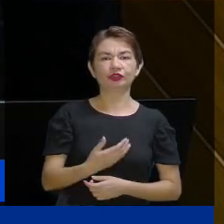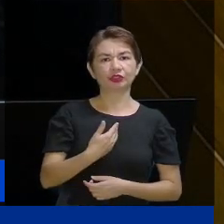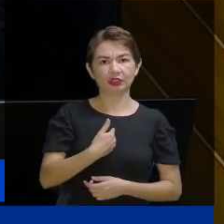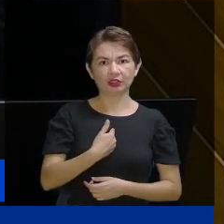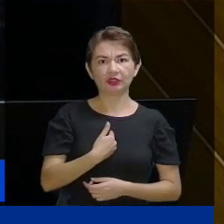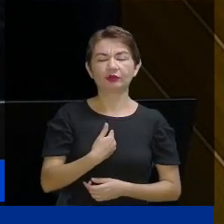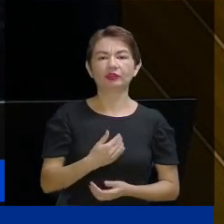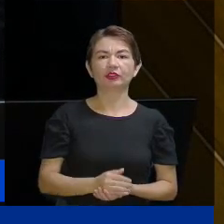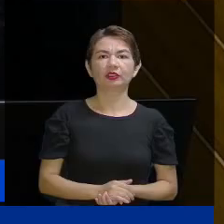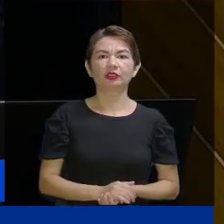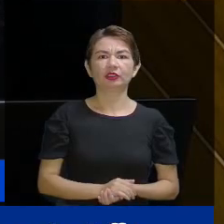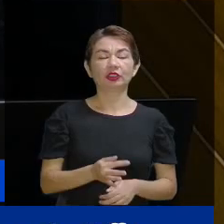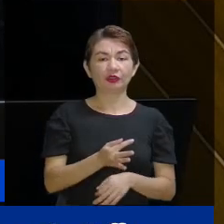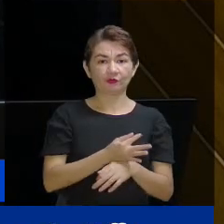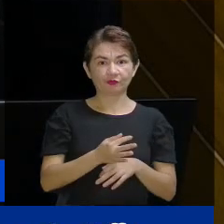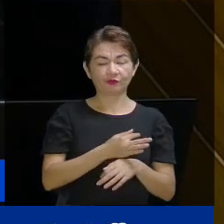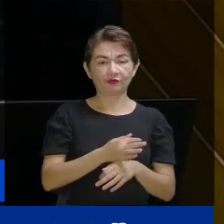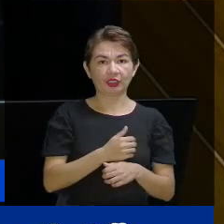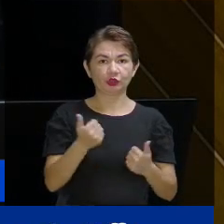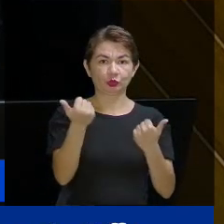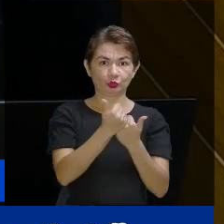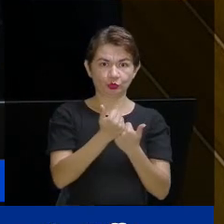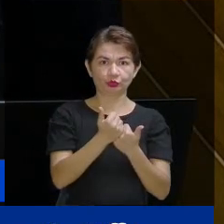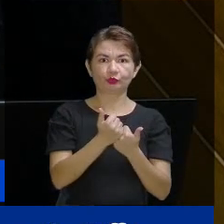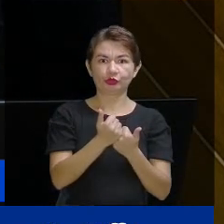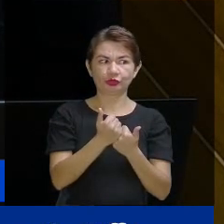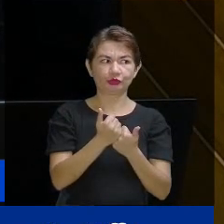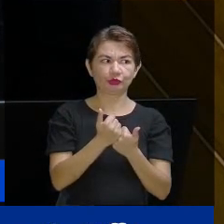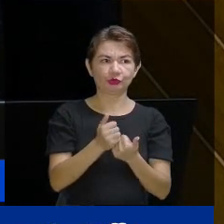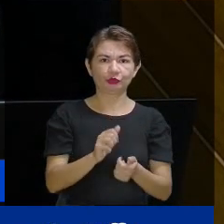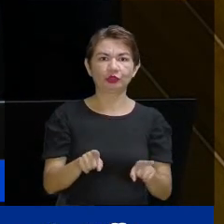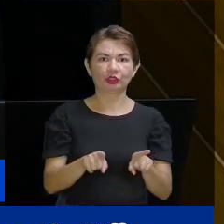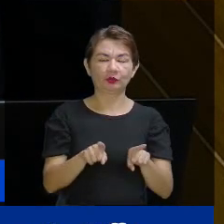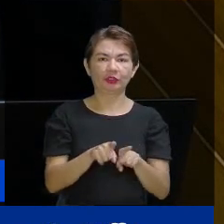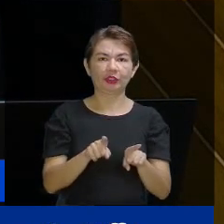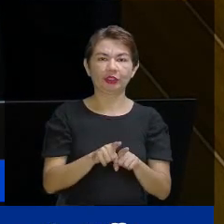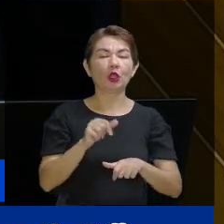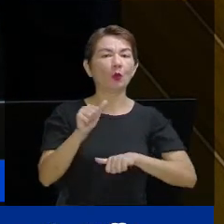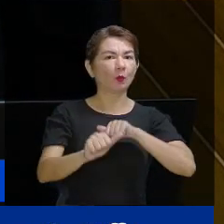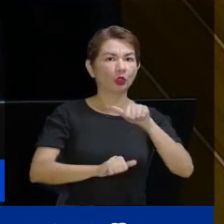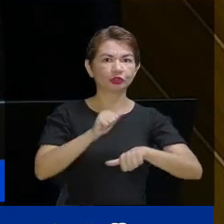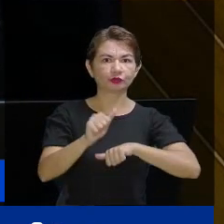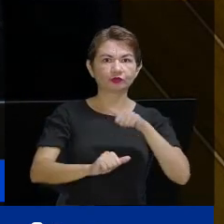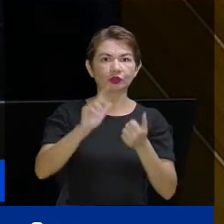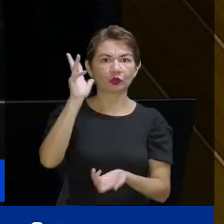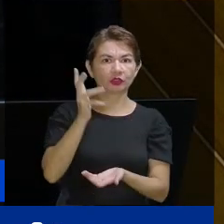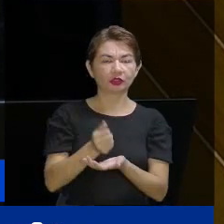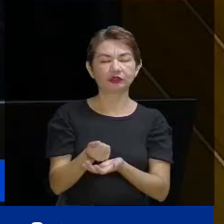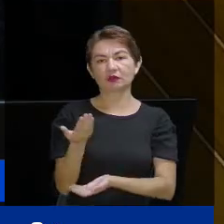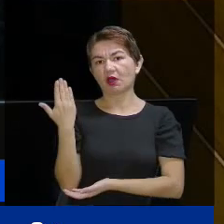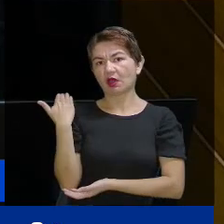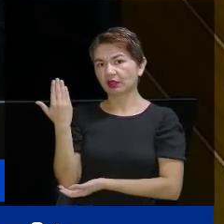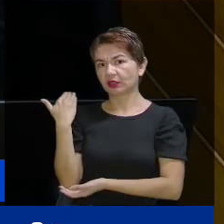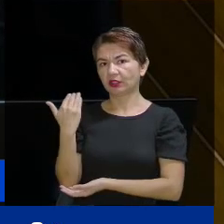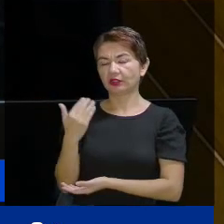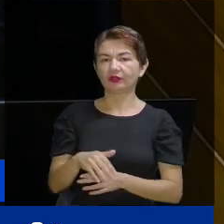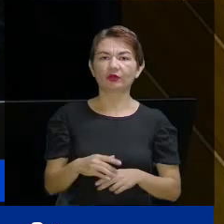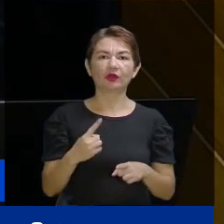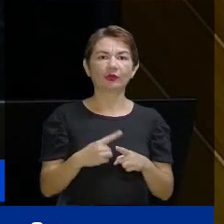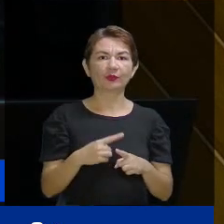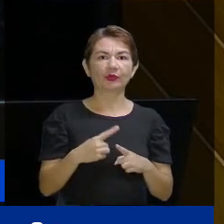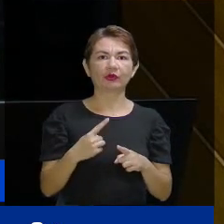eu, saí de férias, o substituto, no exercício de juízo de retratação, modificou a decisão anterior